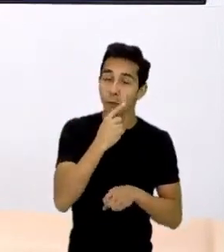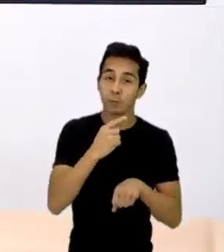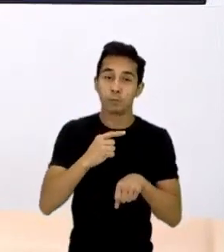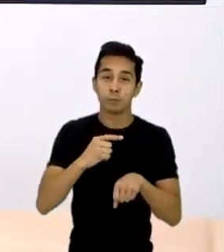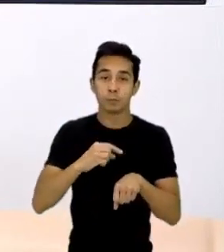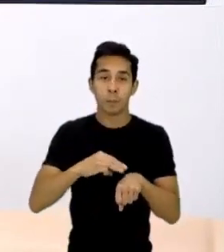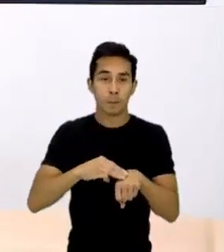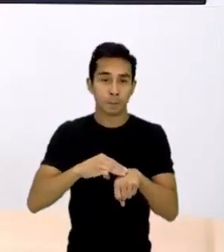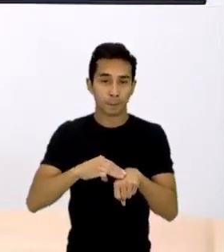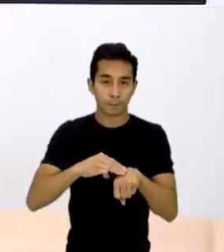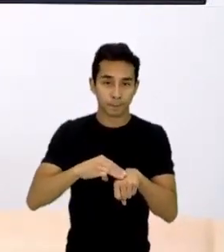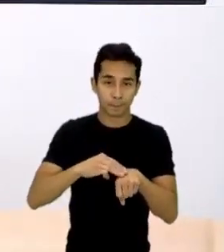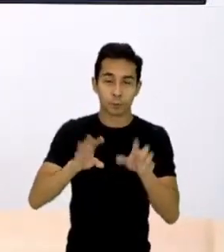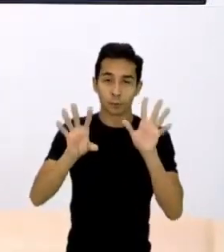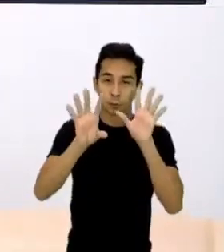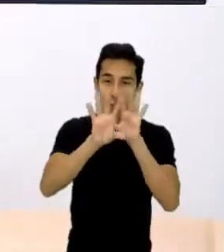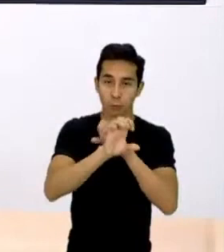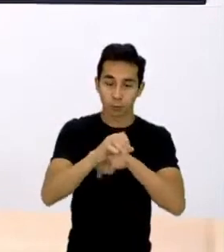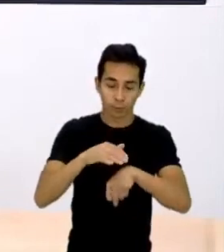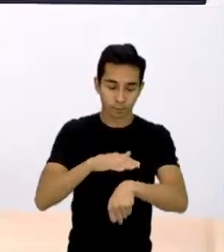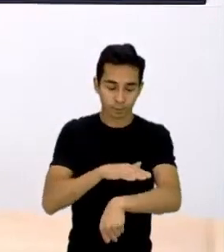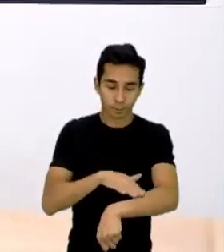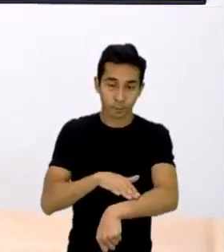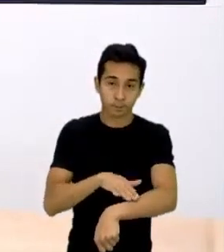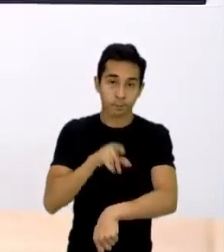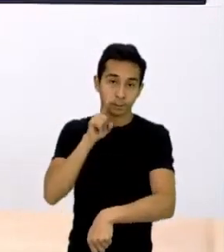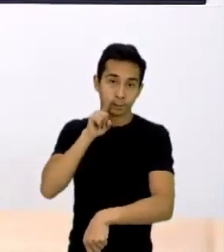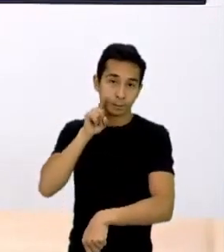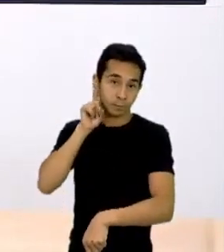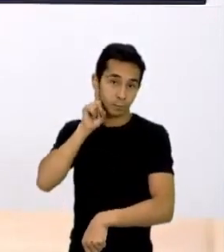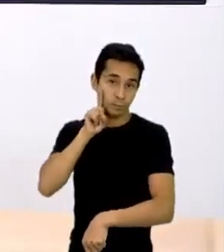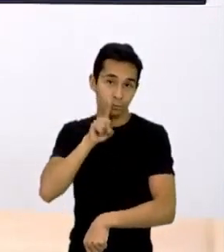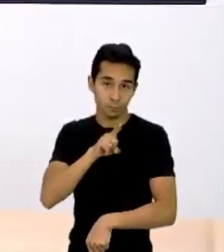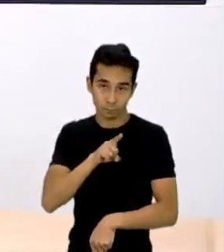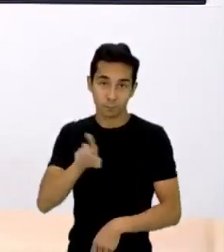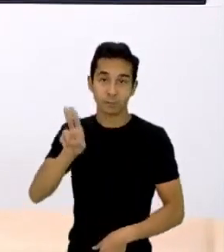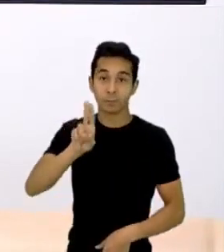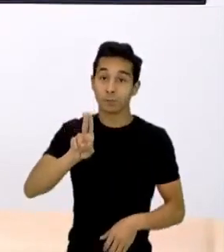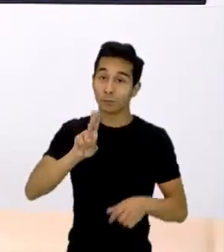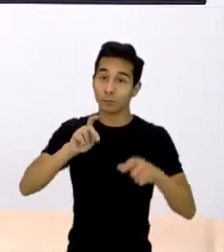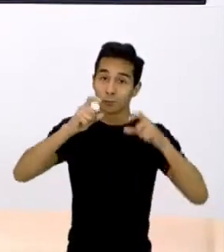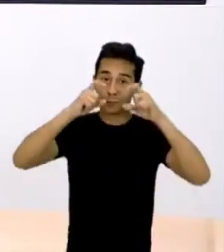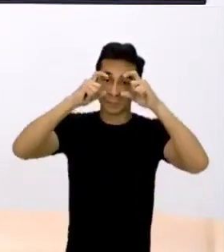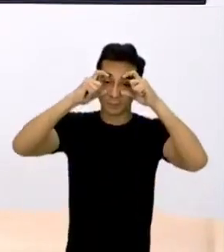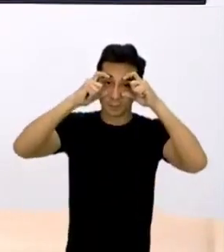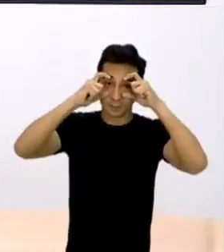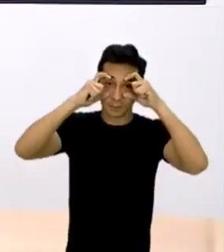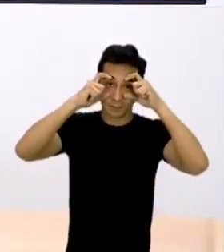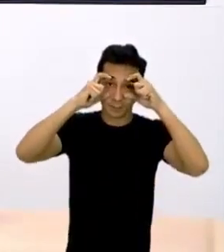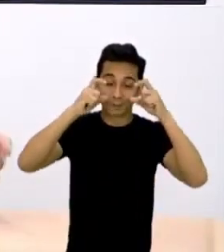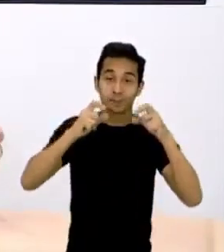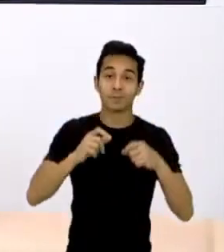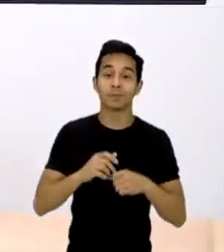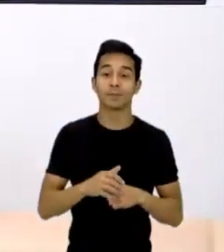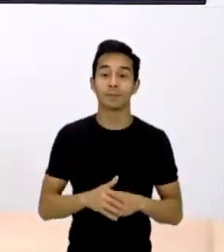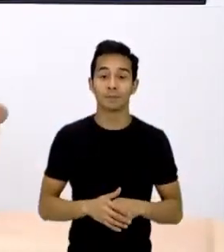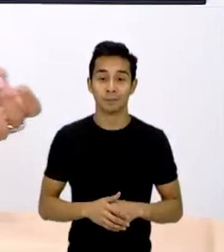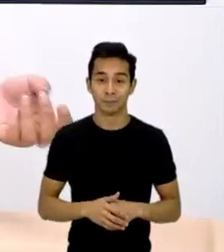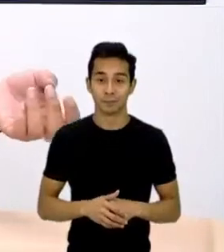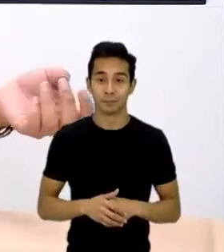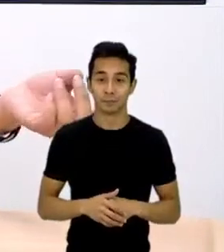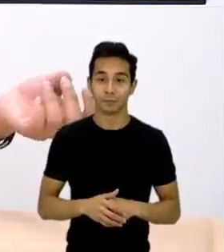castanhos escuros, pele parda, uso óculos, tá certo? Estou vestindo